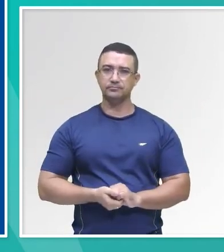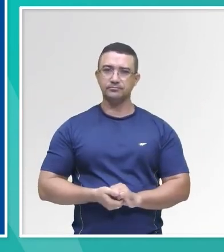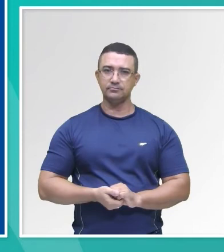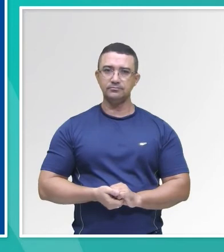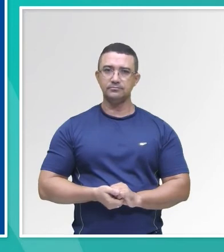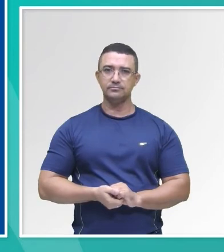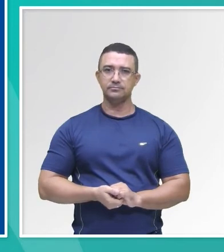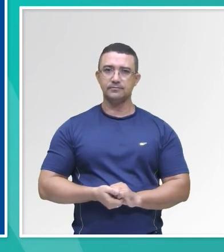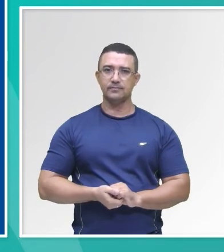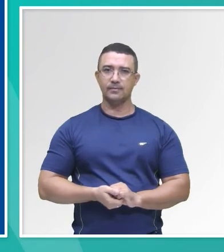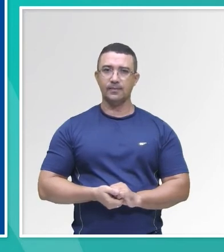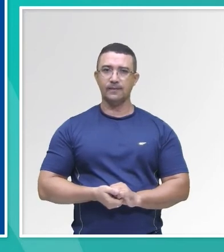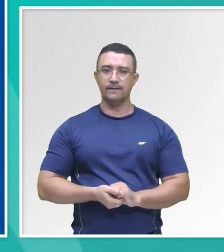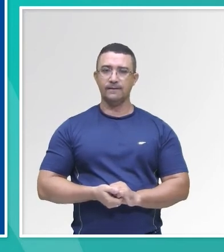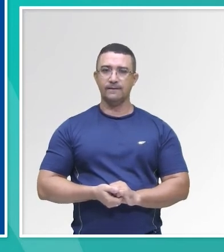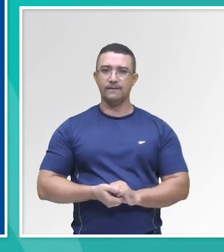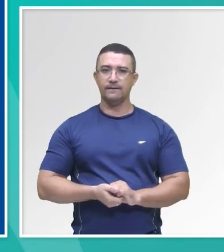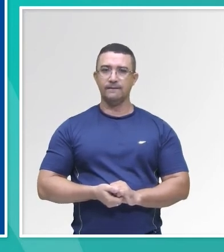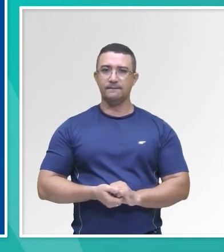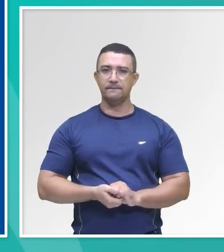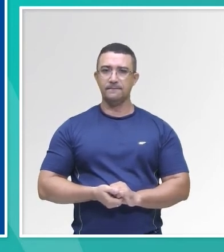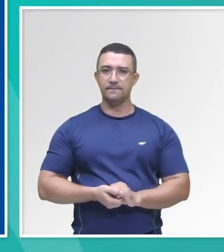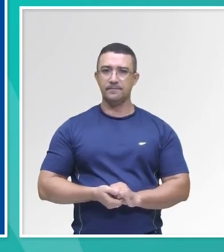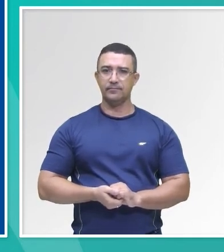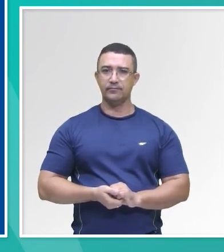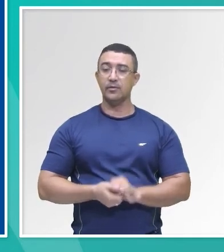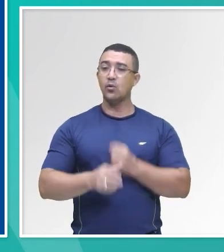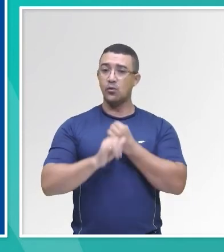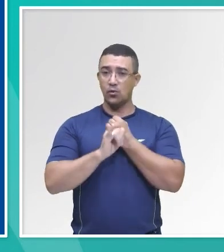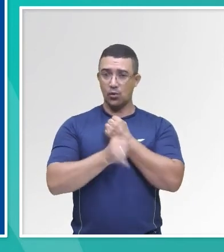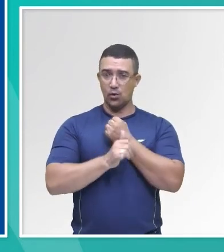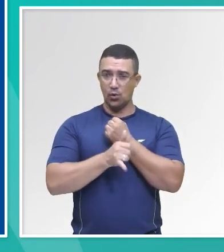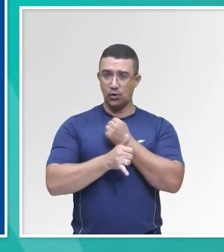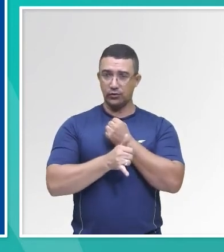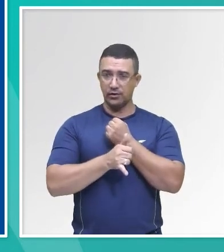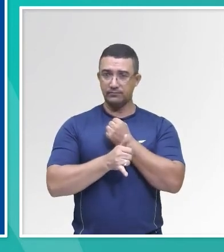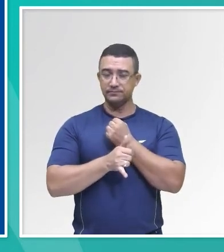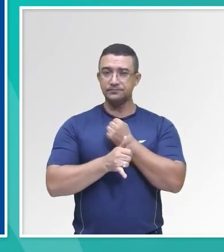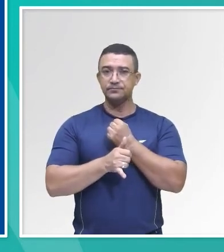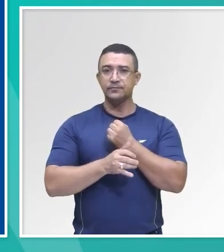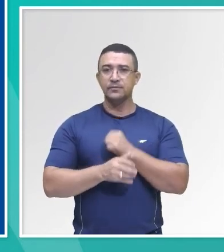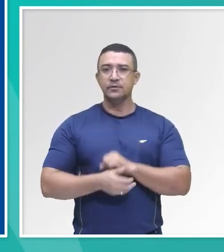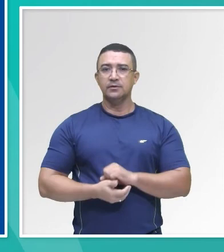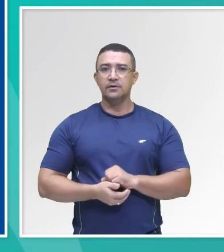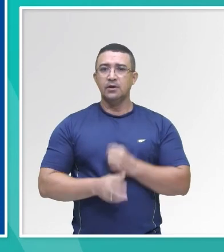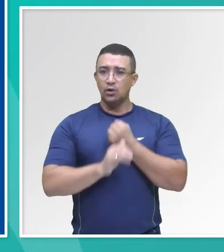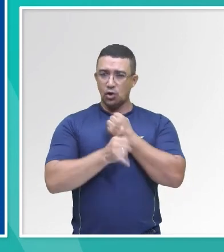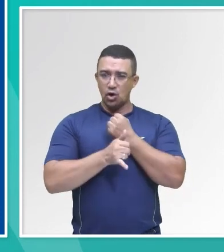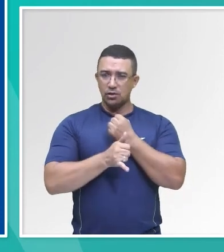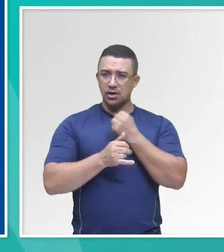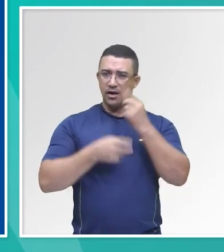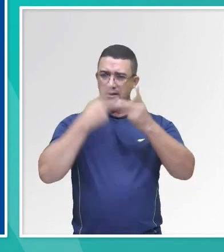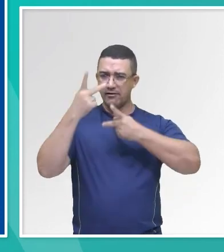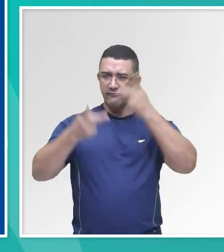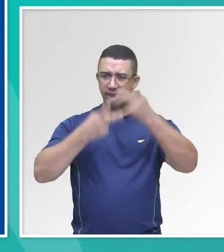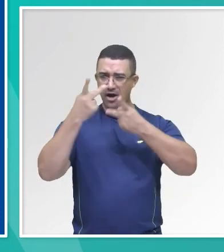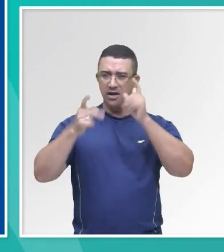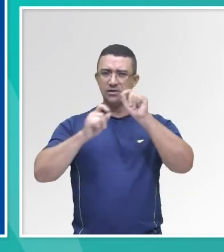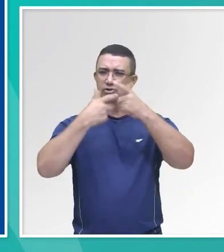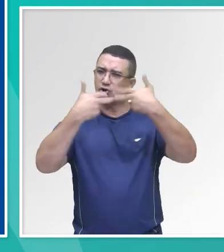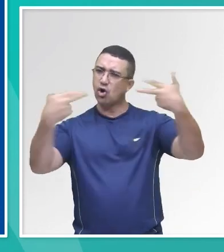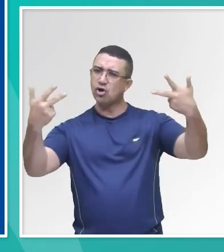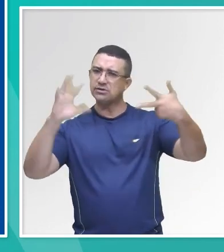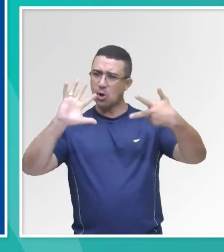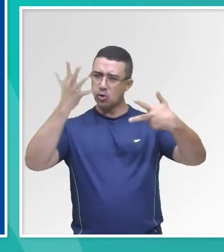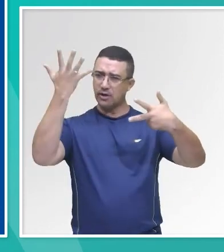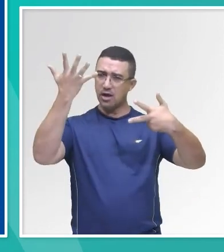essa situação aí da crônica. Olha só, muito bem. Então, ele vai tratar de acontecimentos